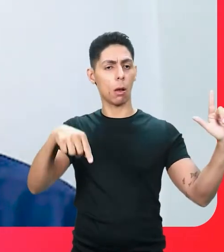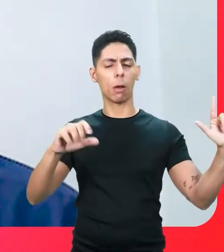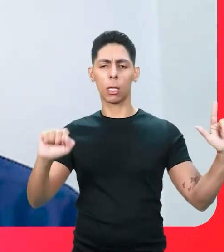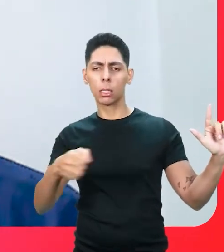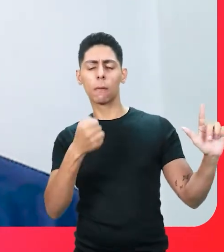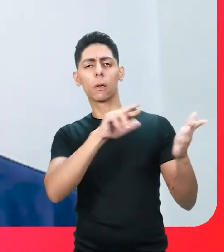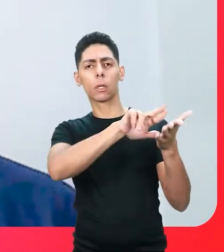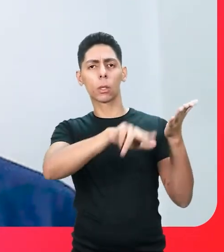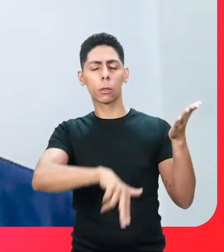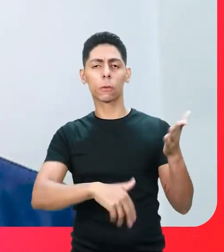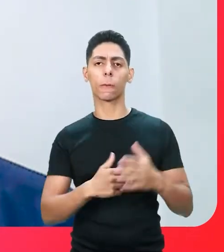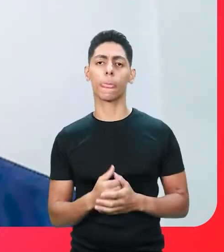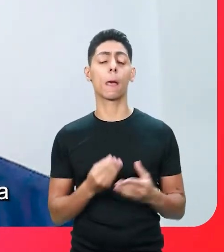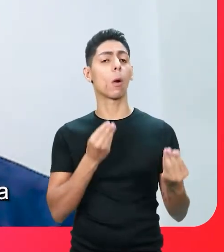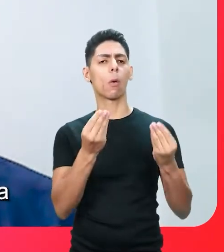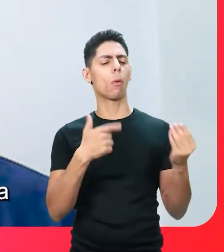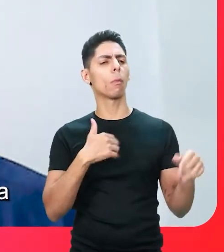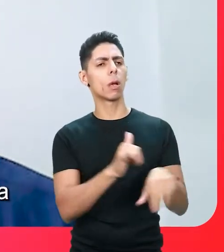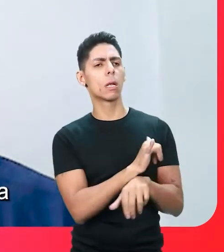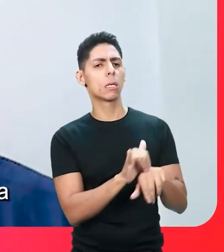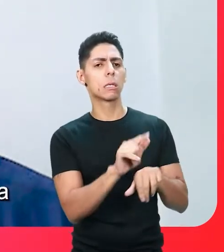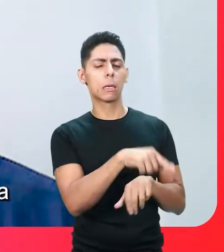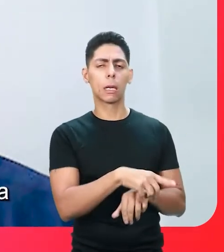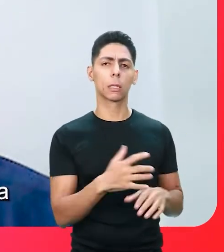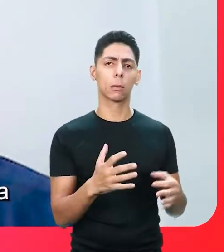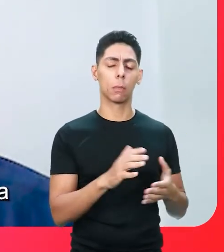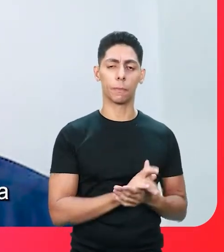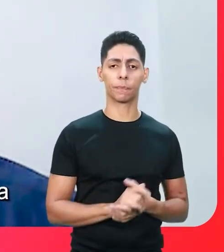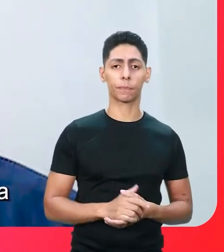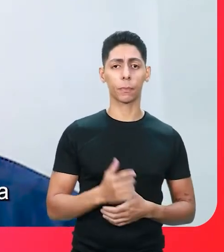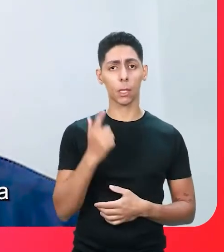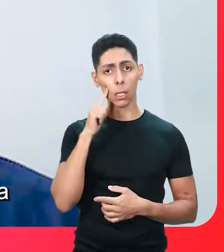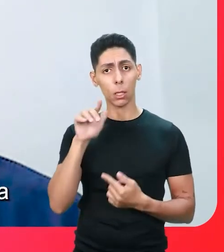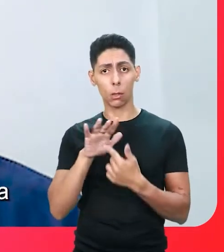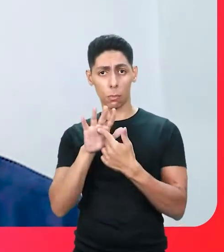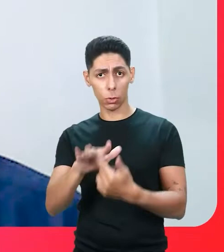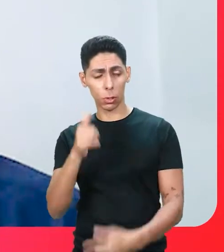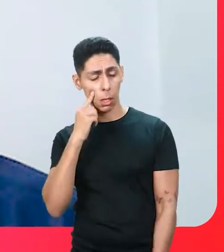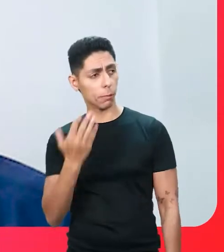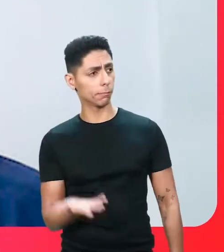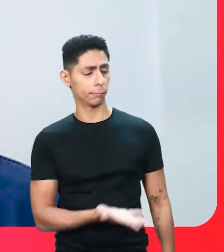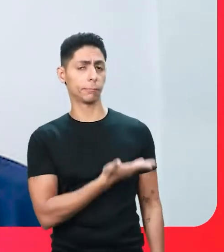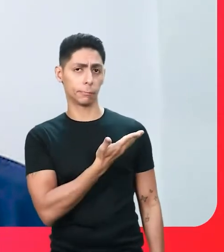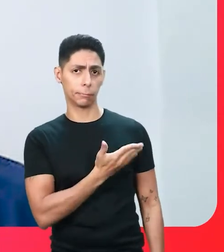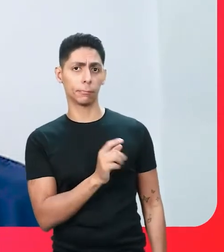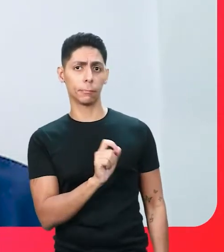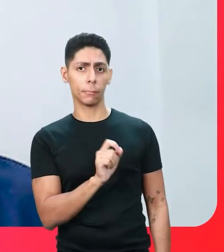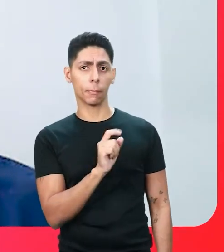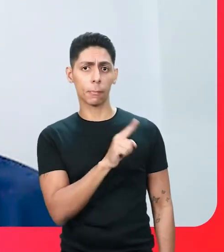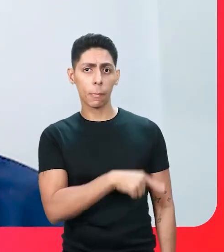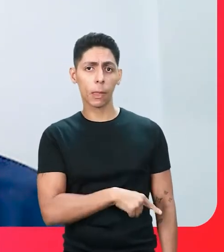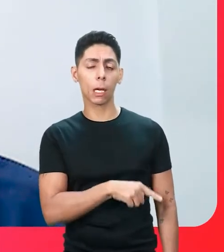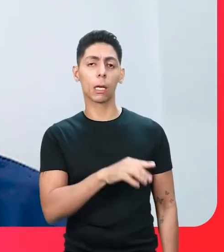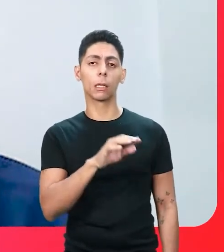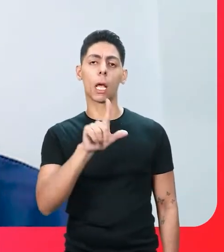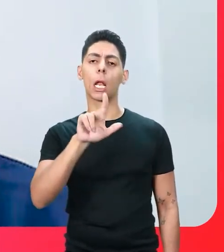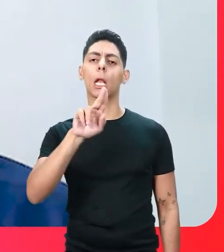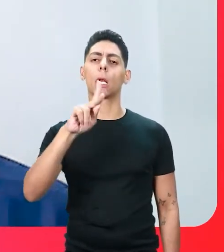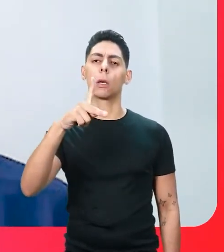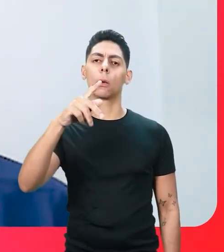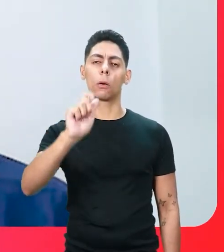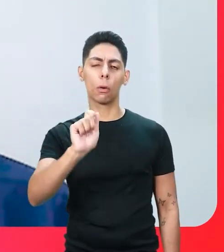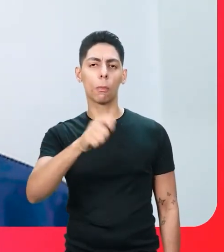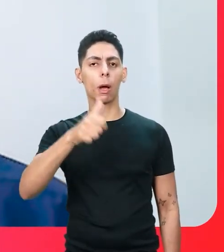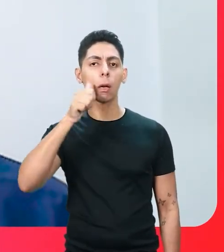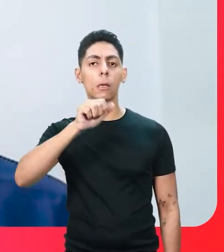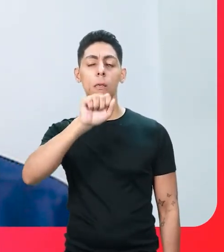tal. Como é que eu fazia isso? Com isso aqui que eu estou mostrando agora, para quem está nos assistindo, é uma telelupa Biótica S4X, que a minha